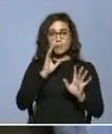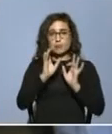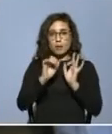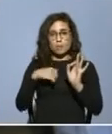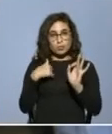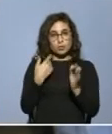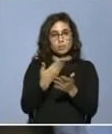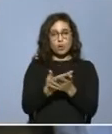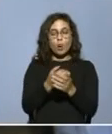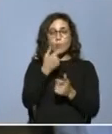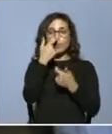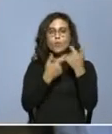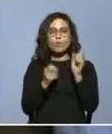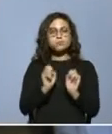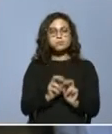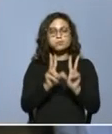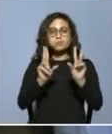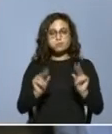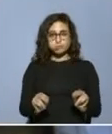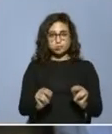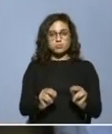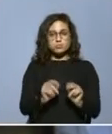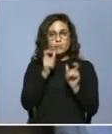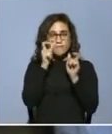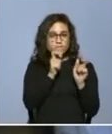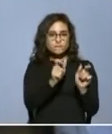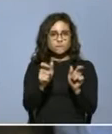povo purificado, zeloso das boas obras.